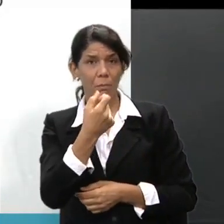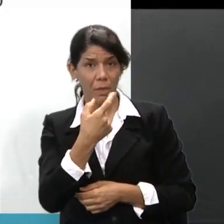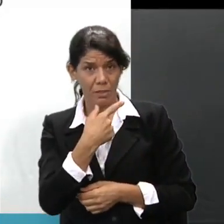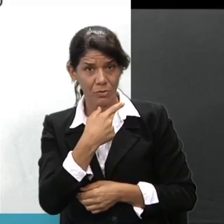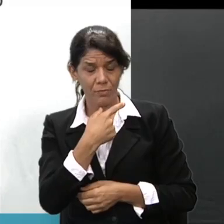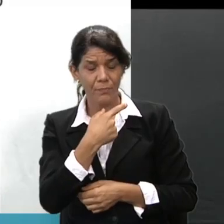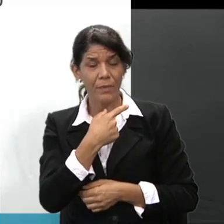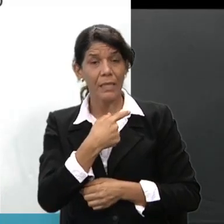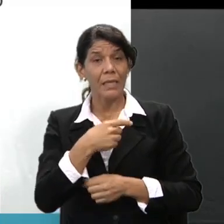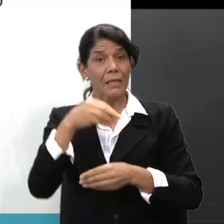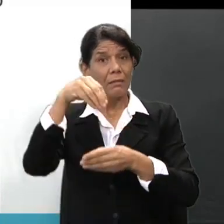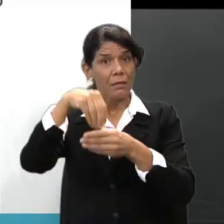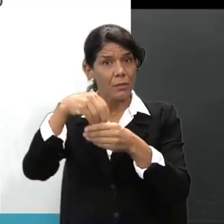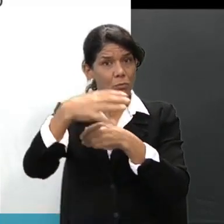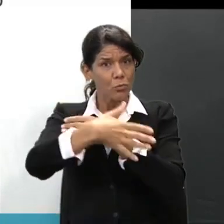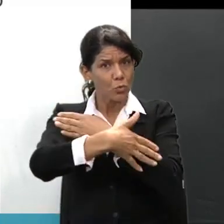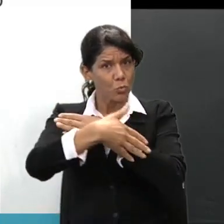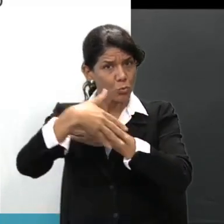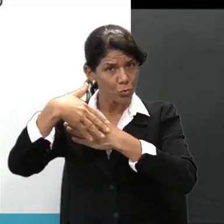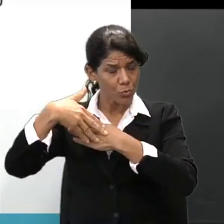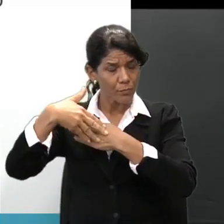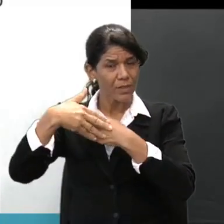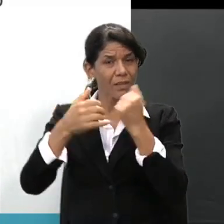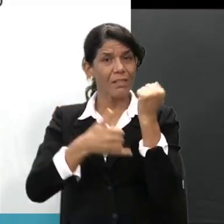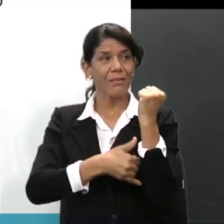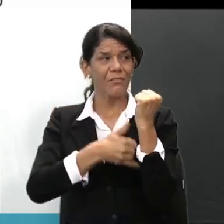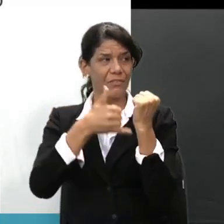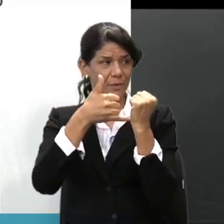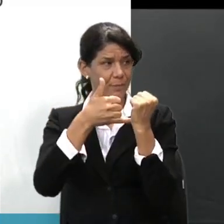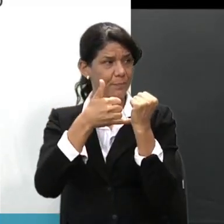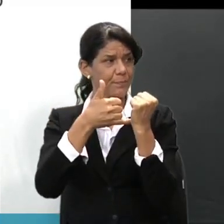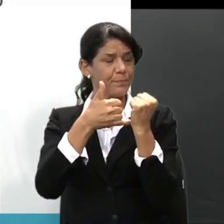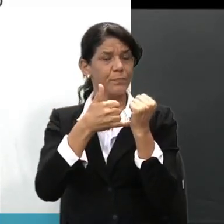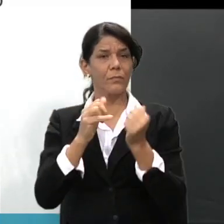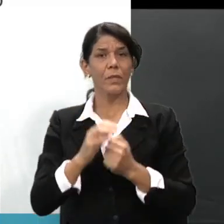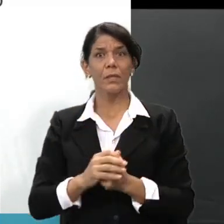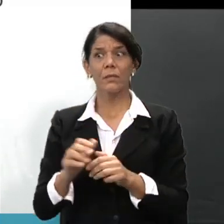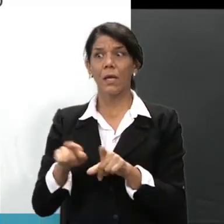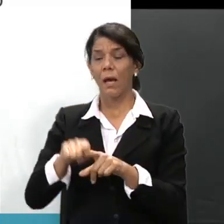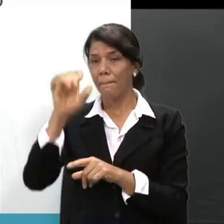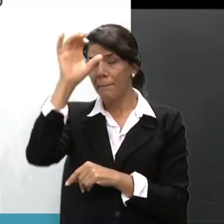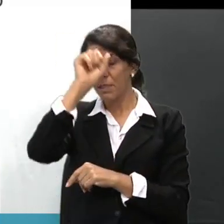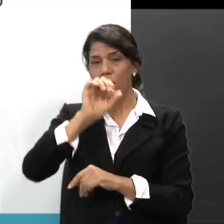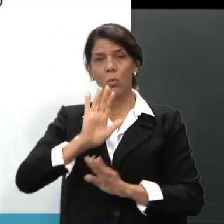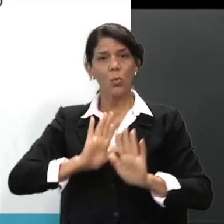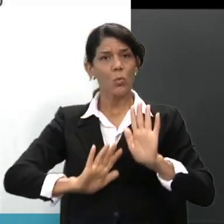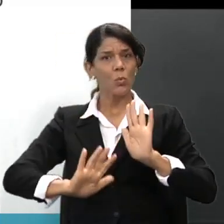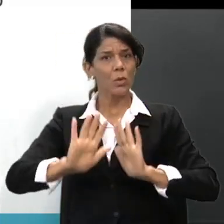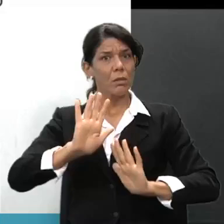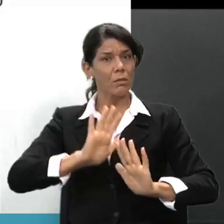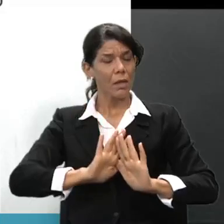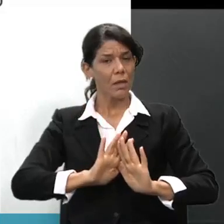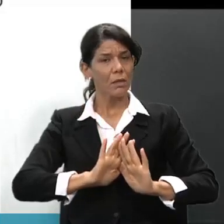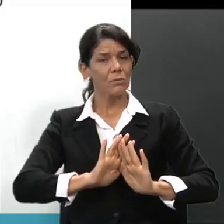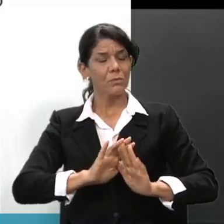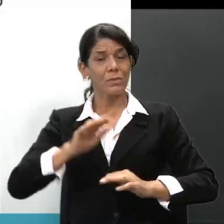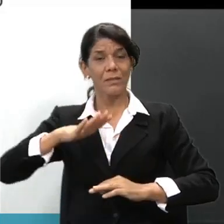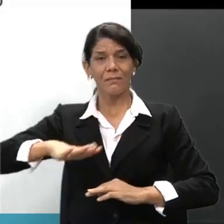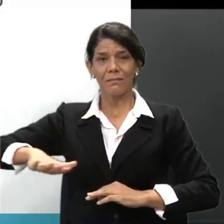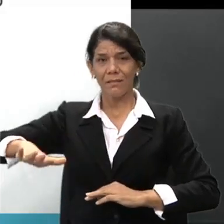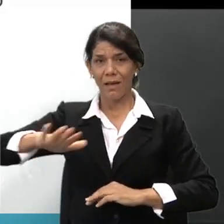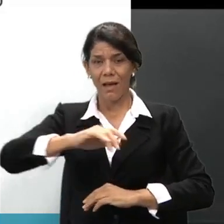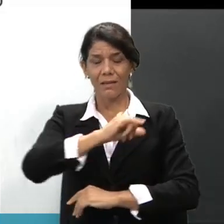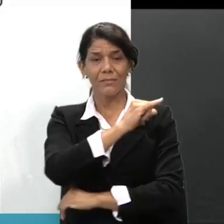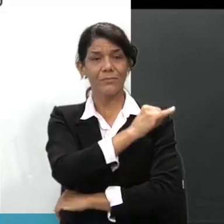via intramuscular e endovenosa, aprender sobre os cuidados de enfermagem relacionados